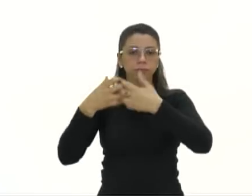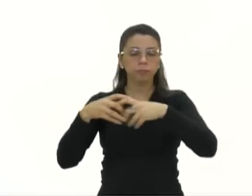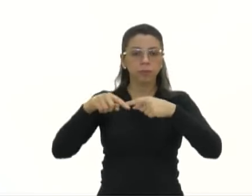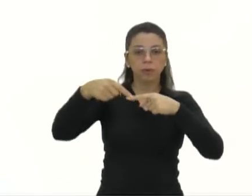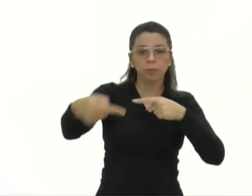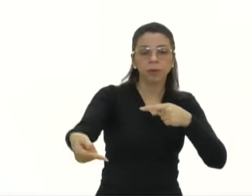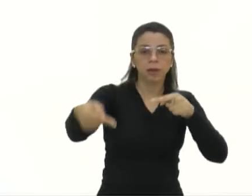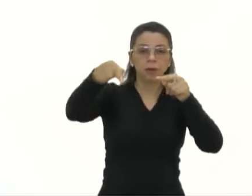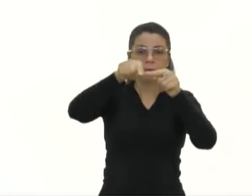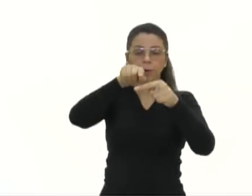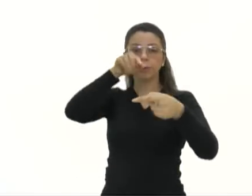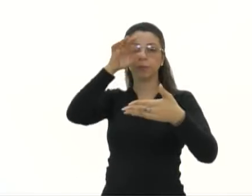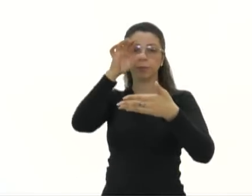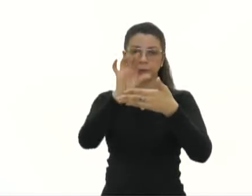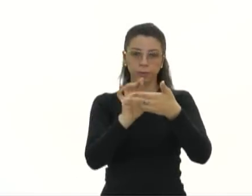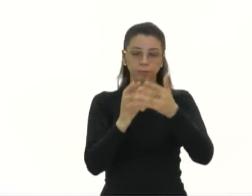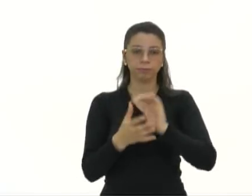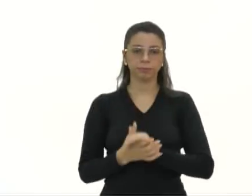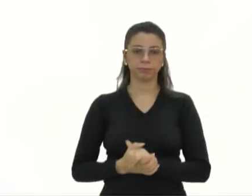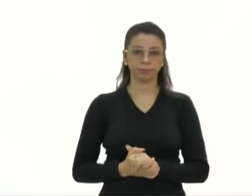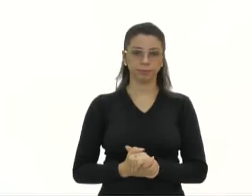daqui a pouco eu volto para ver que você acertou.